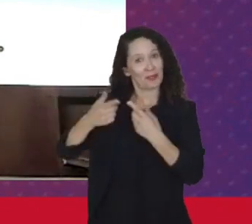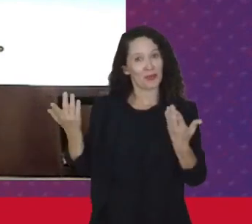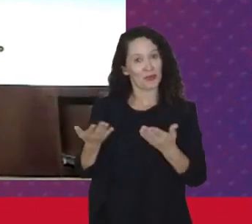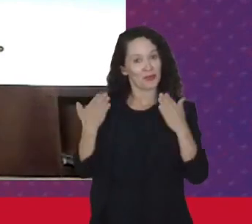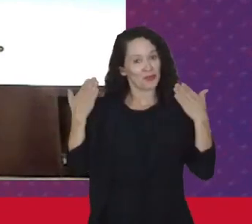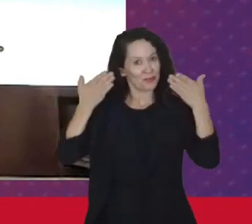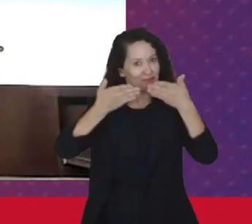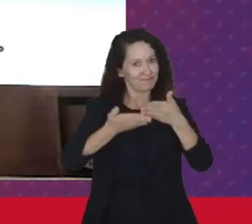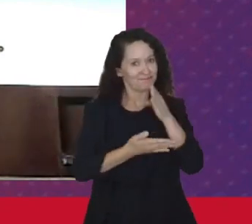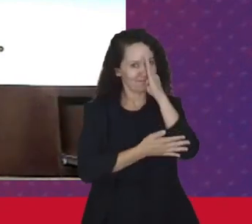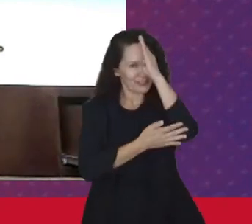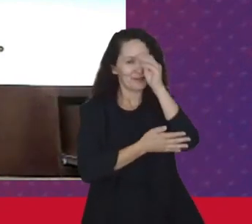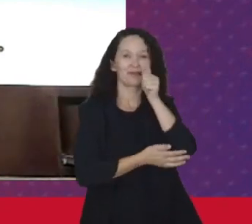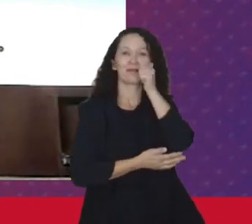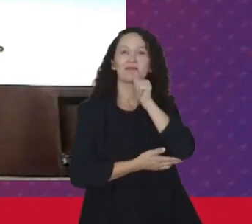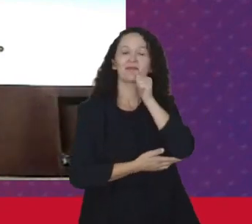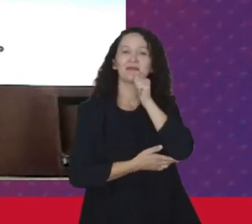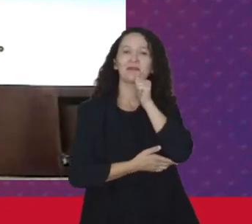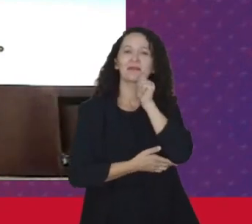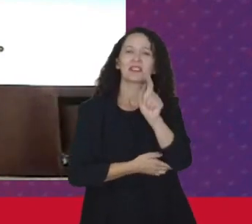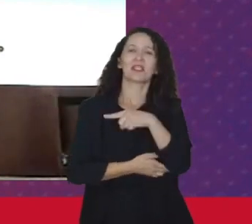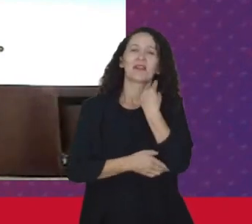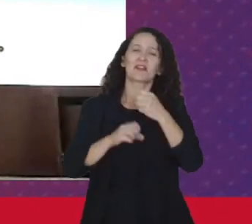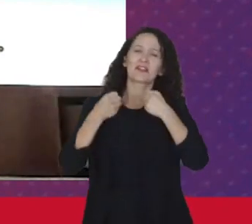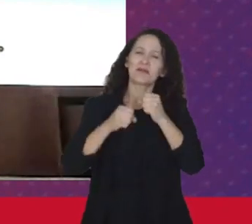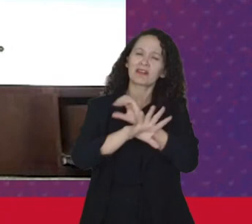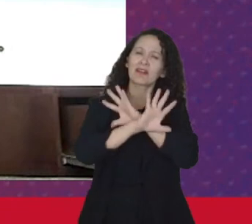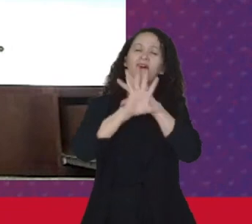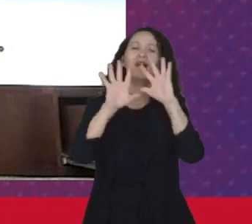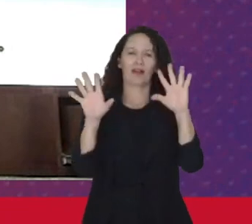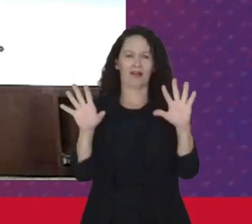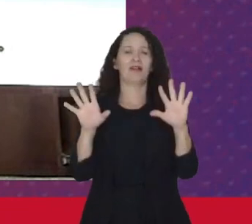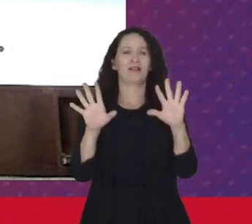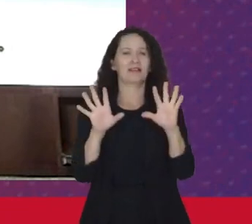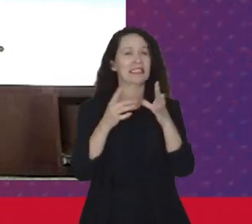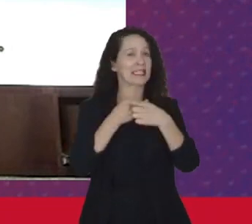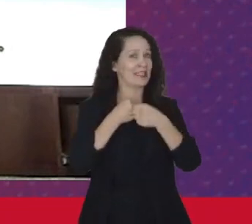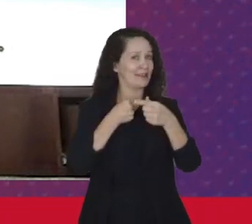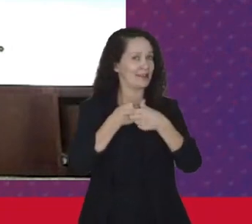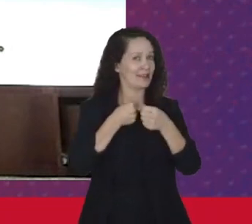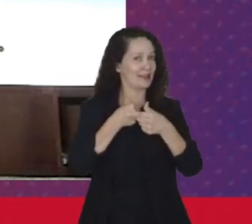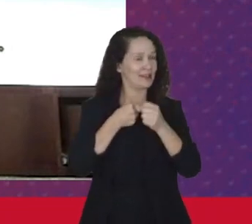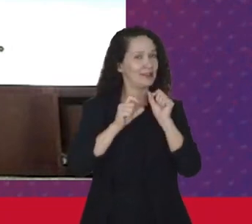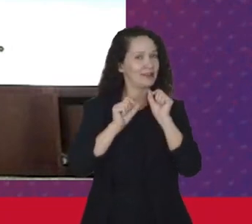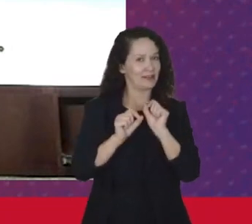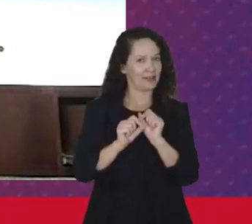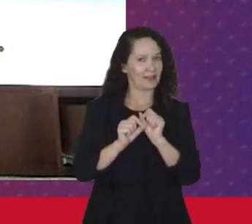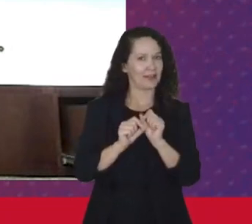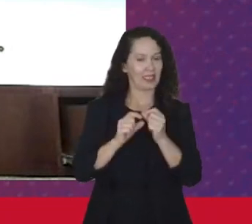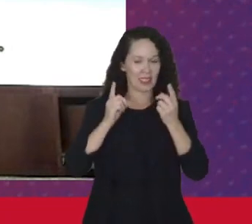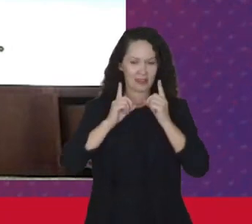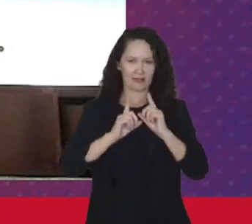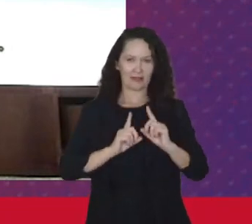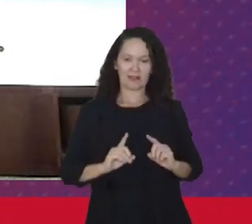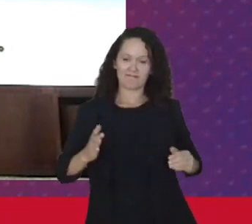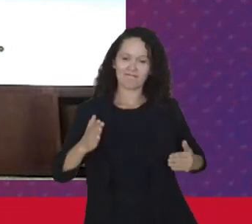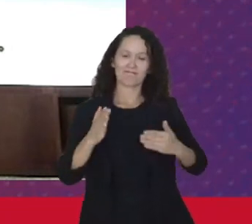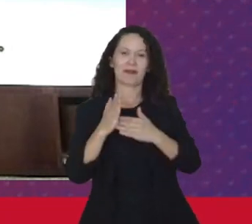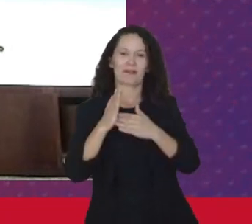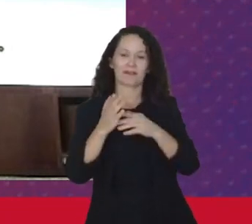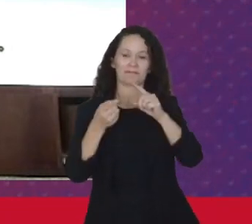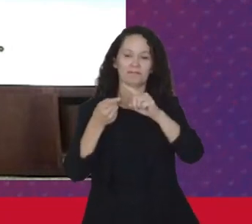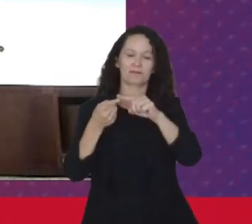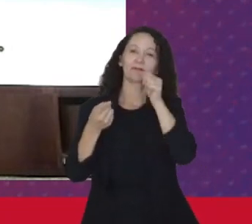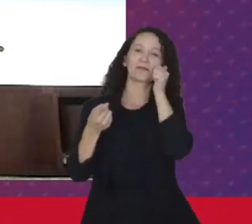mulher, uma coisa que precisa ficar bem destacada é que a questão da deficiência ela impacta